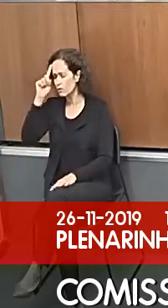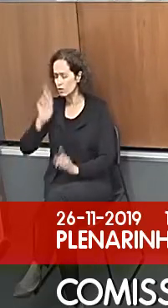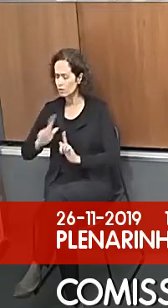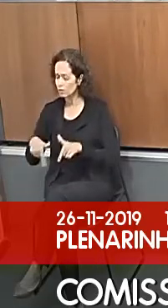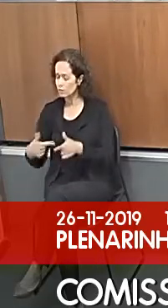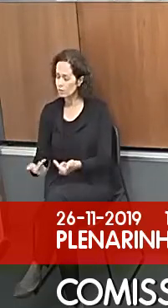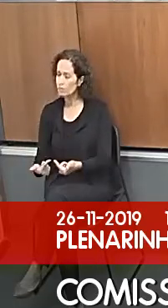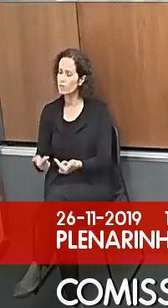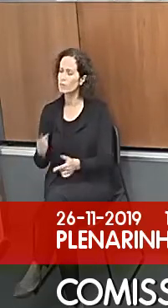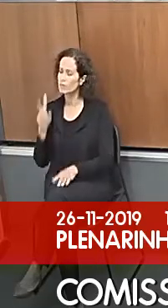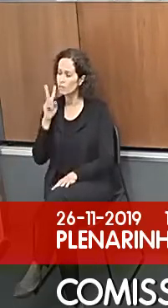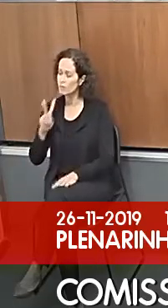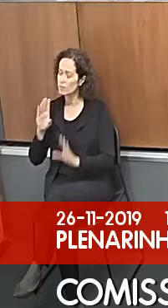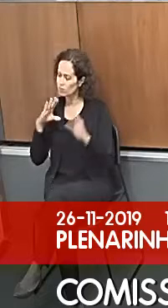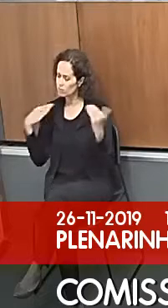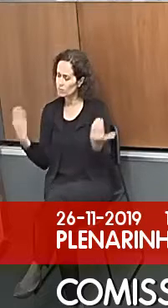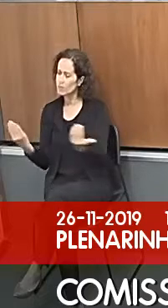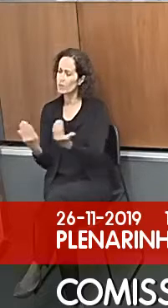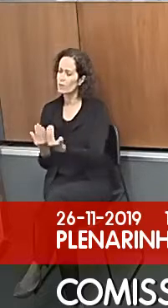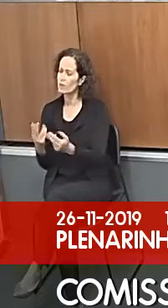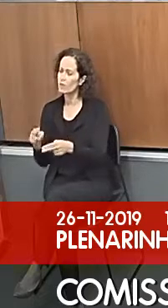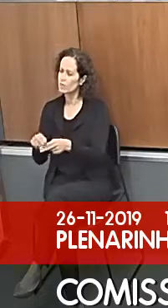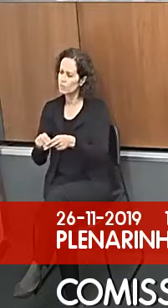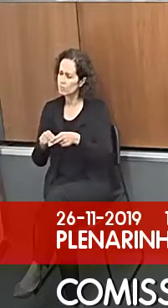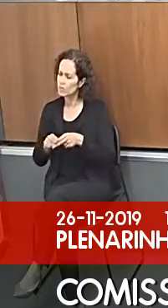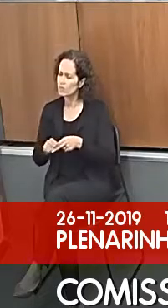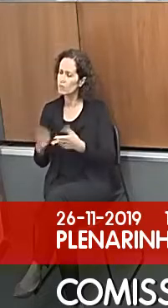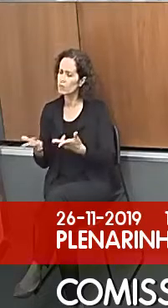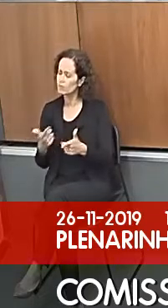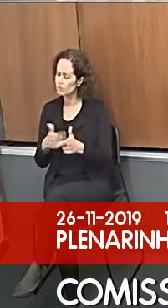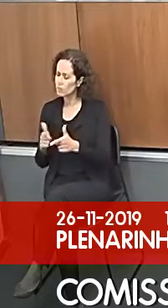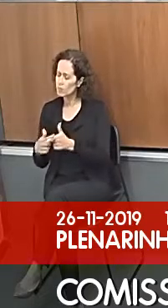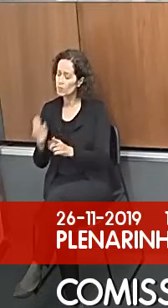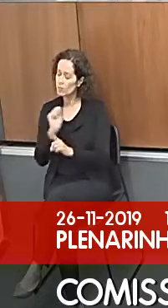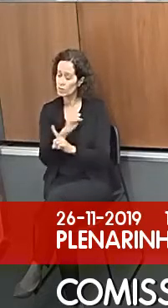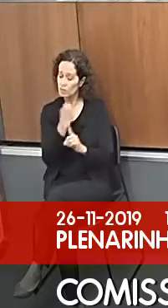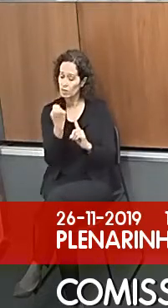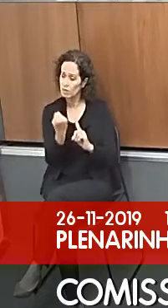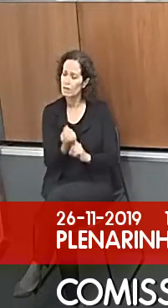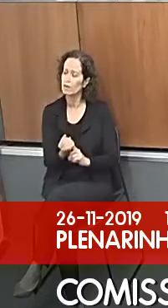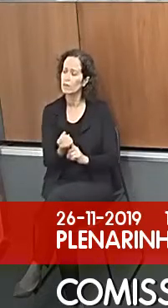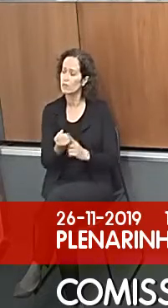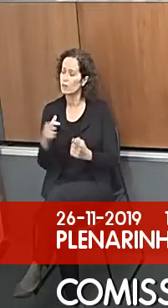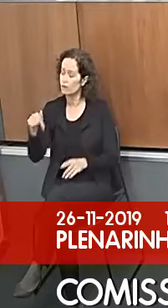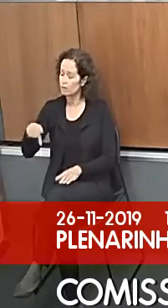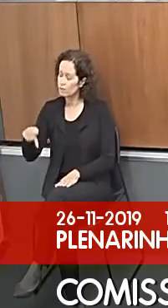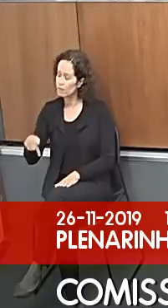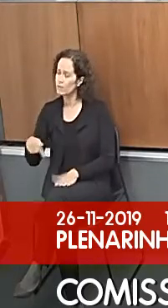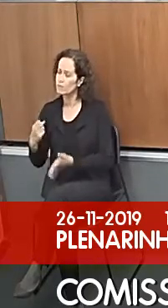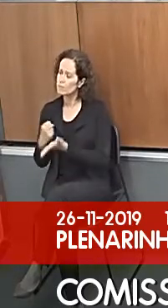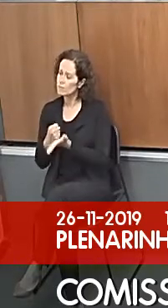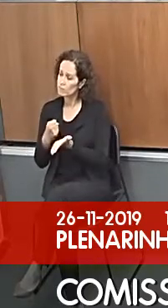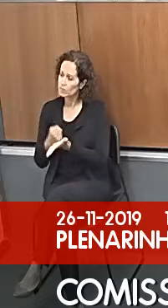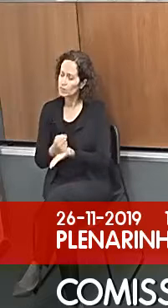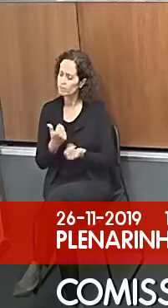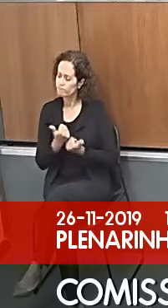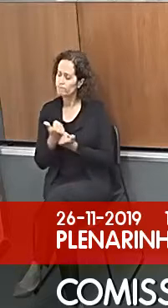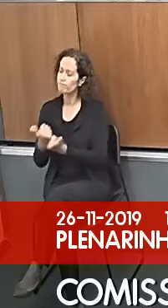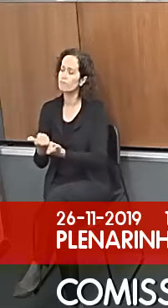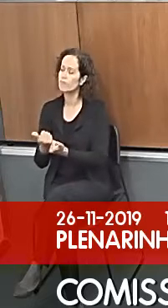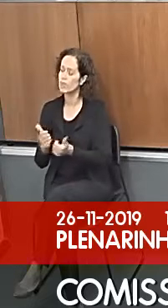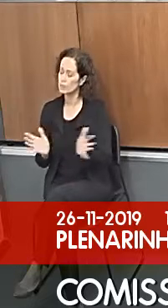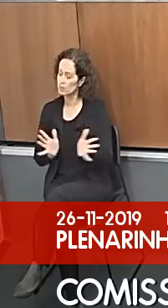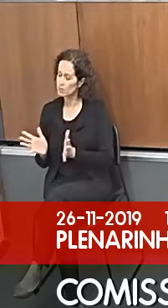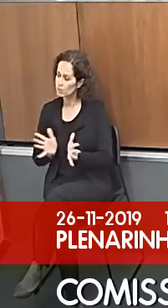viu no Mineirão, através de uma demanda vindo da sociedade para essa comissão, e que a gente conseguiu mudar a